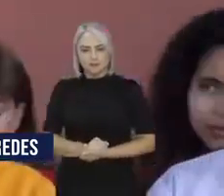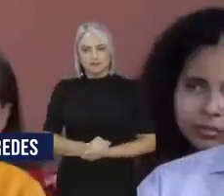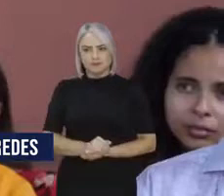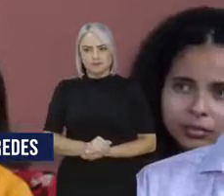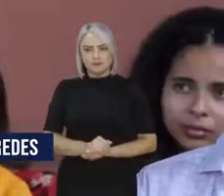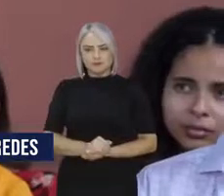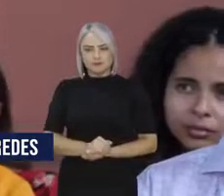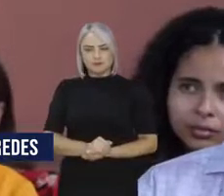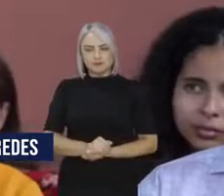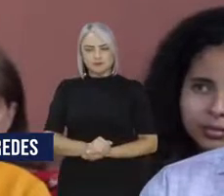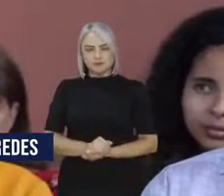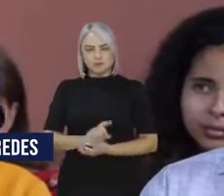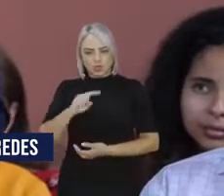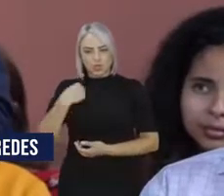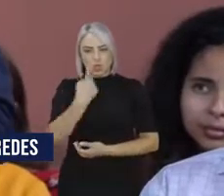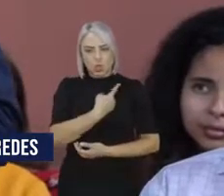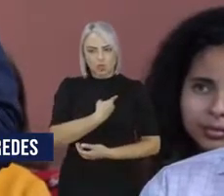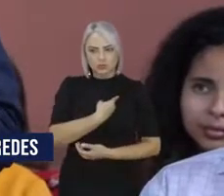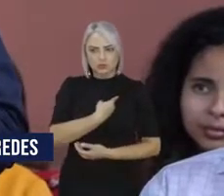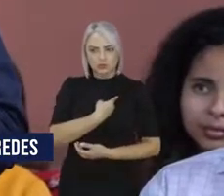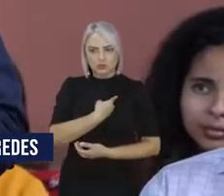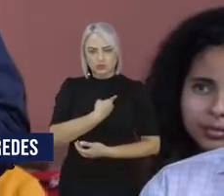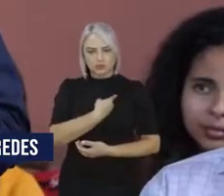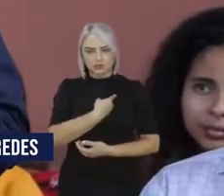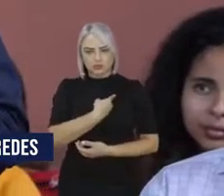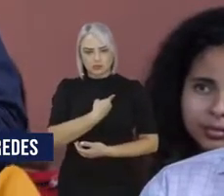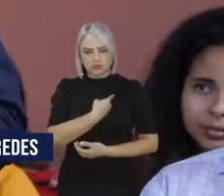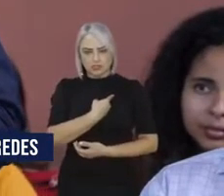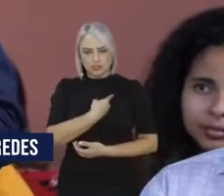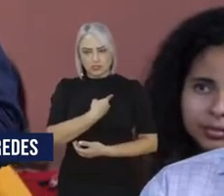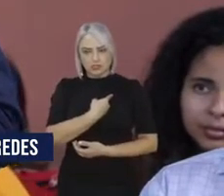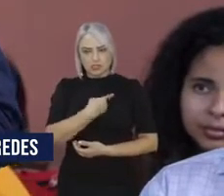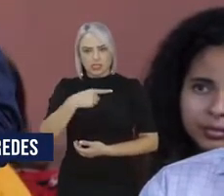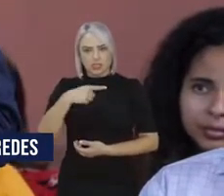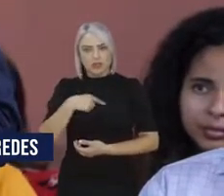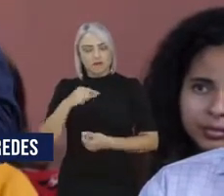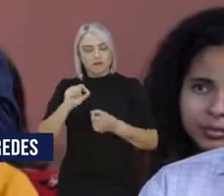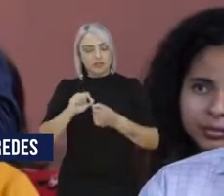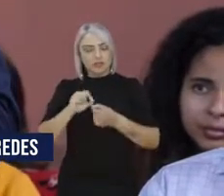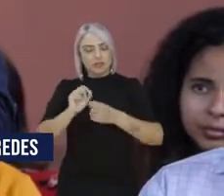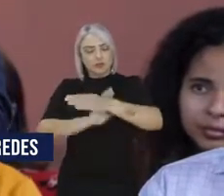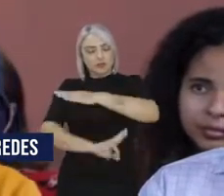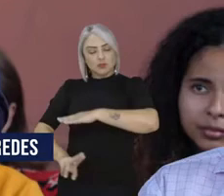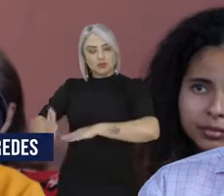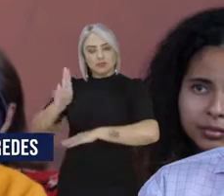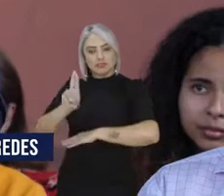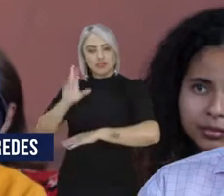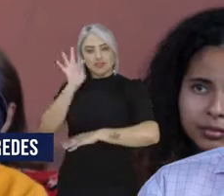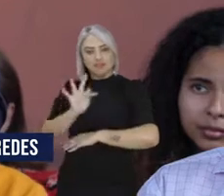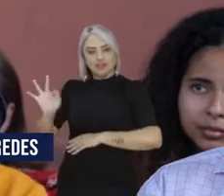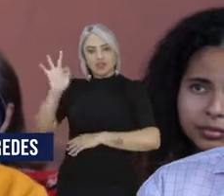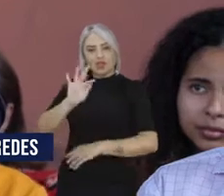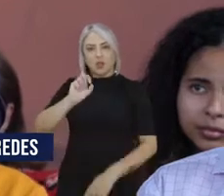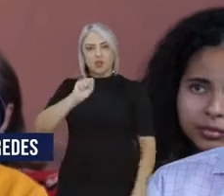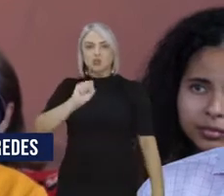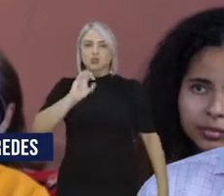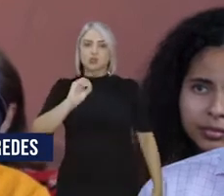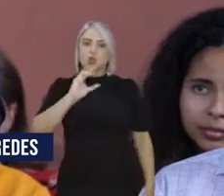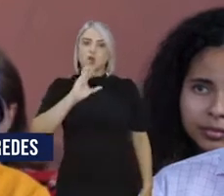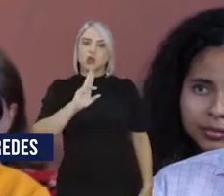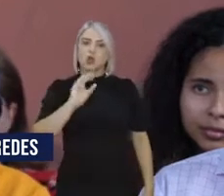nós fizemos universidade federal em Sorocaba, fizemos universidade federal em